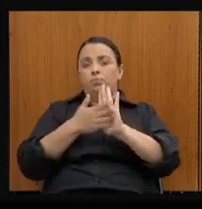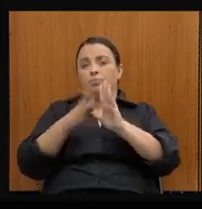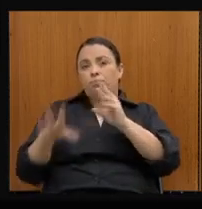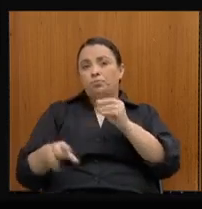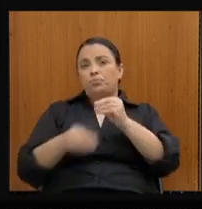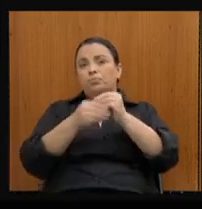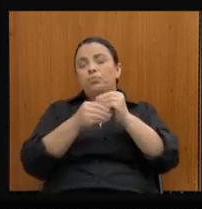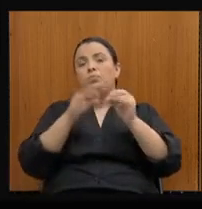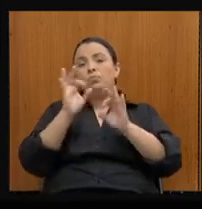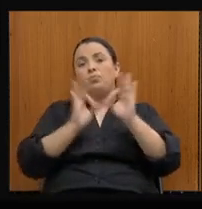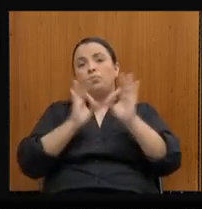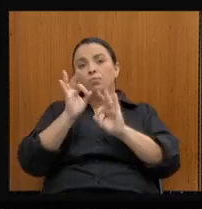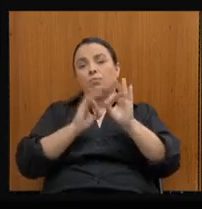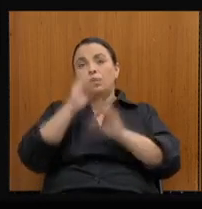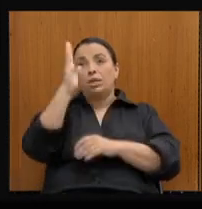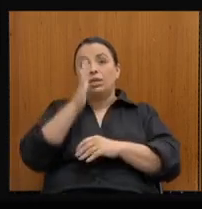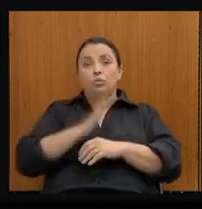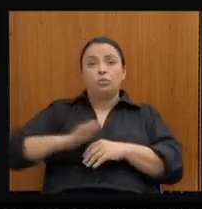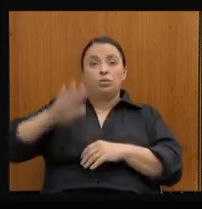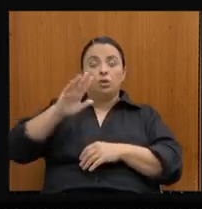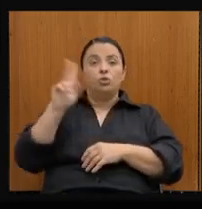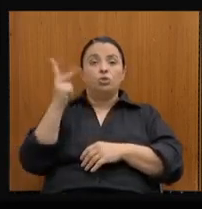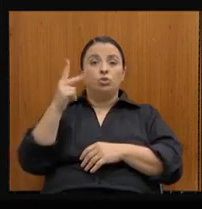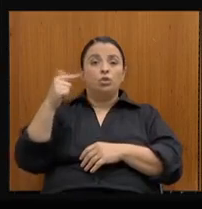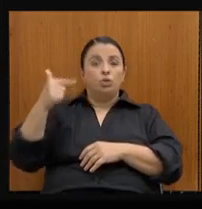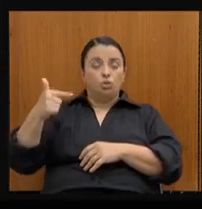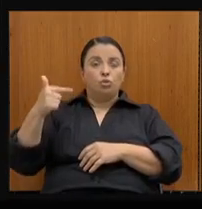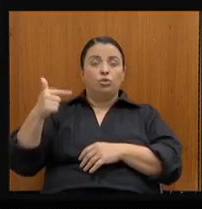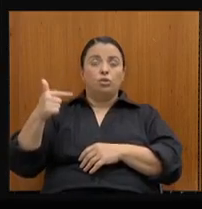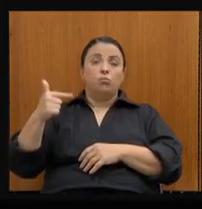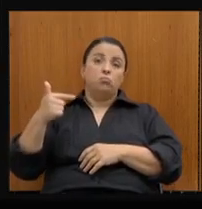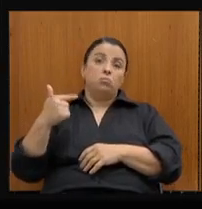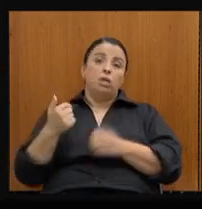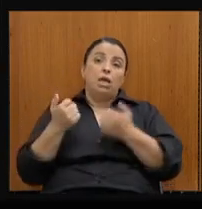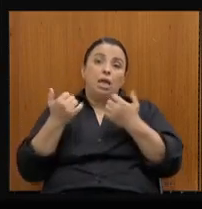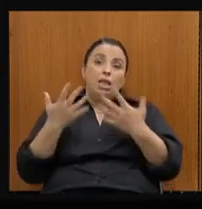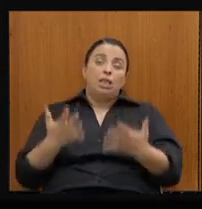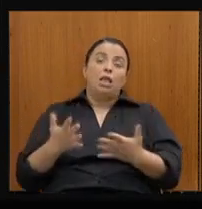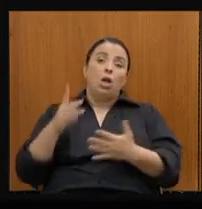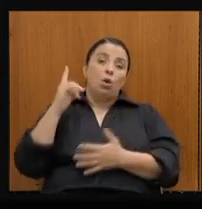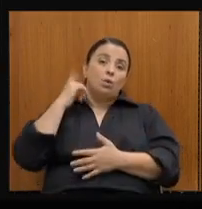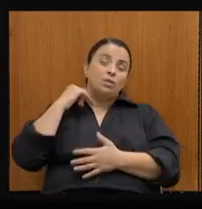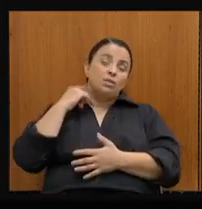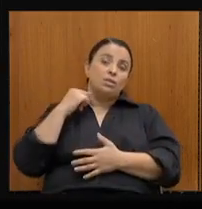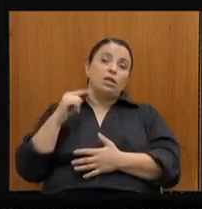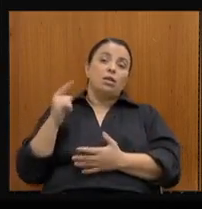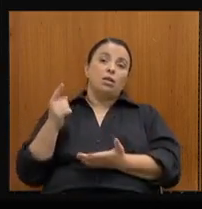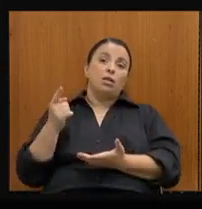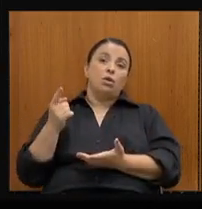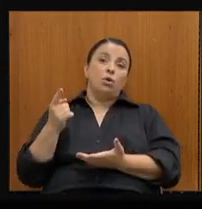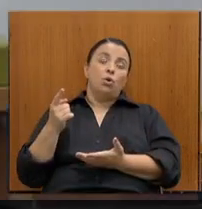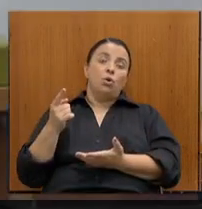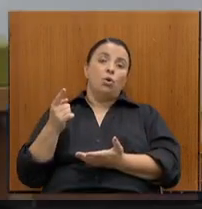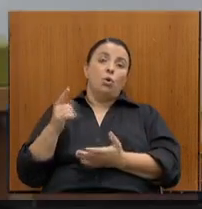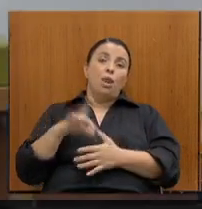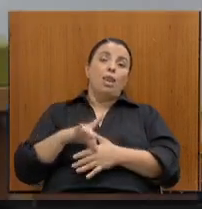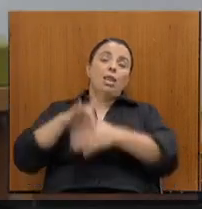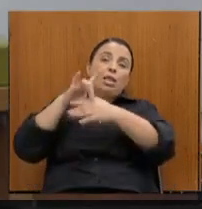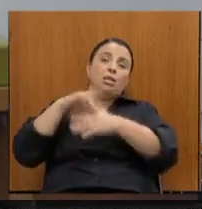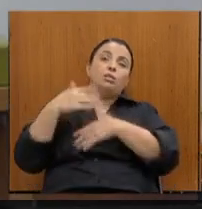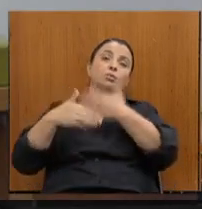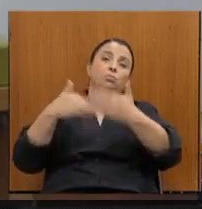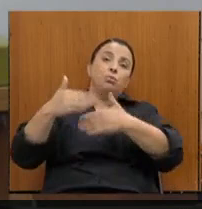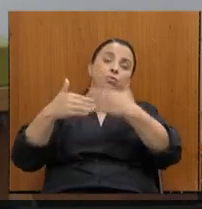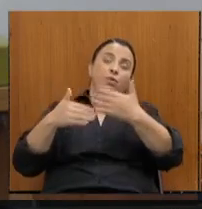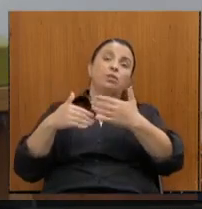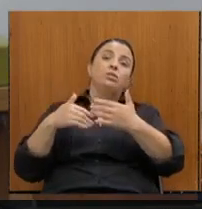hidrogênio que faria com que o estado de Minas Gerais fosse Líder nesse processo de desenvolvimento dessa